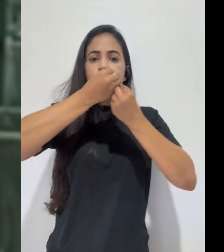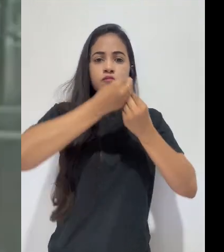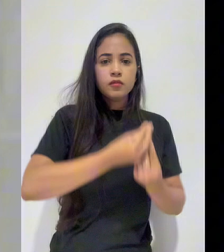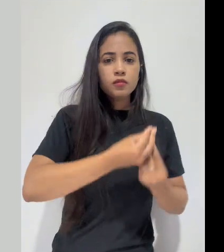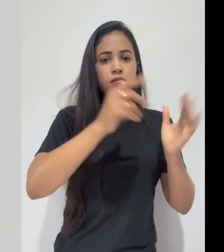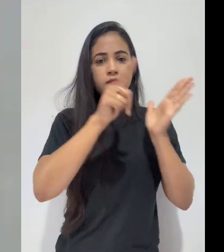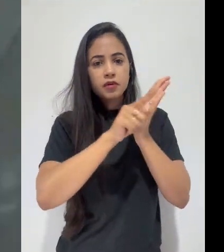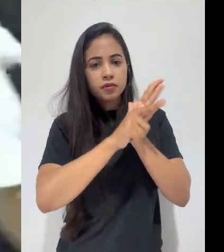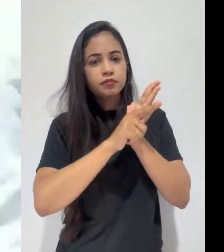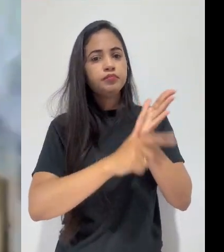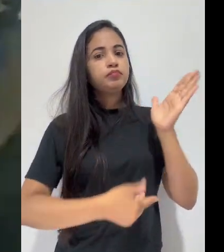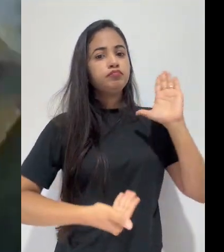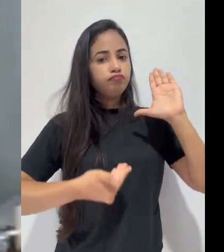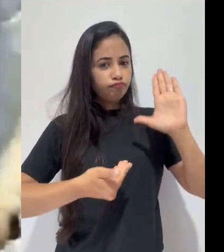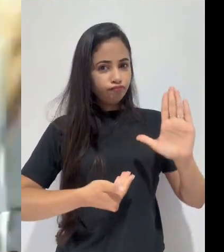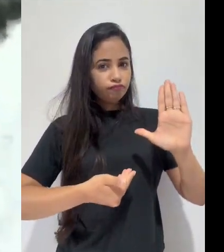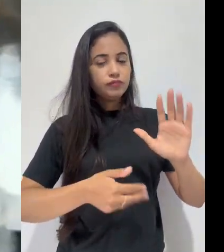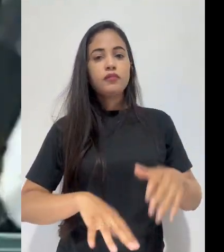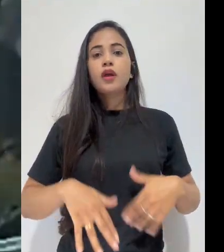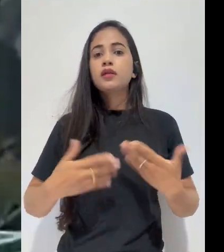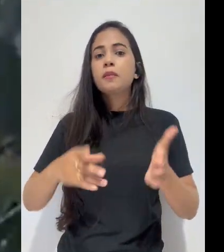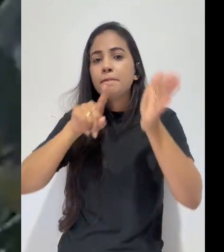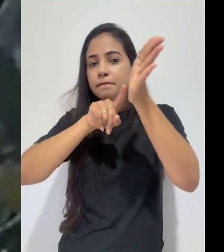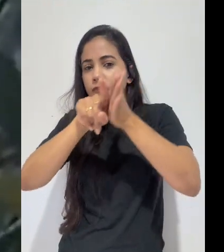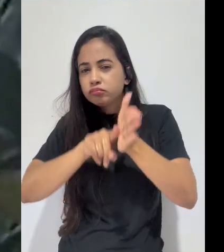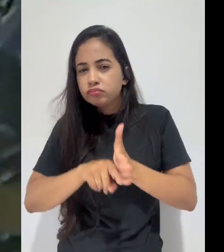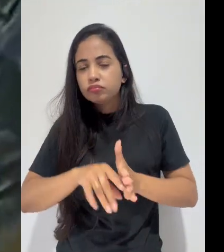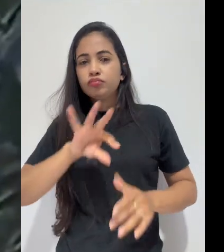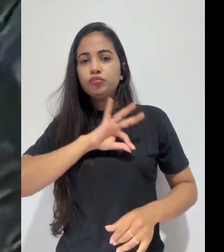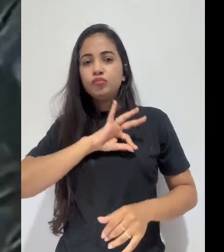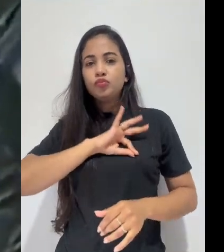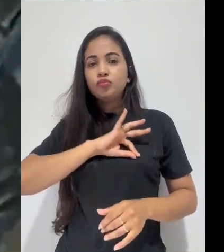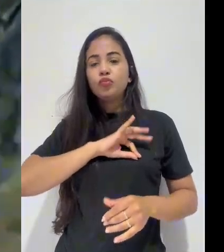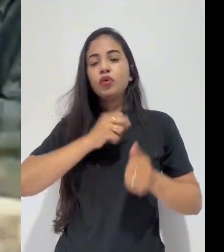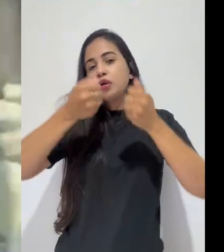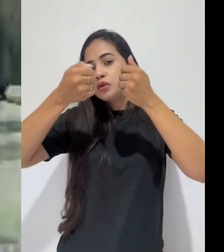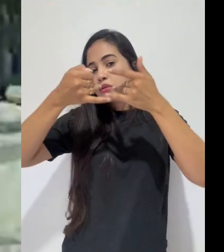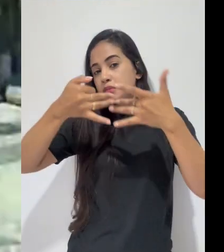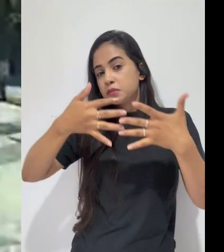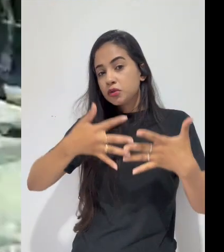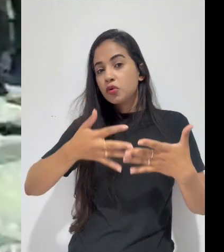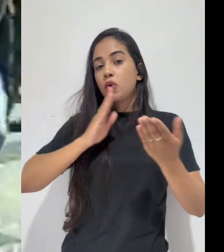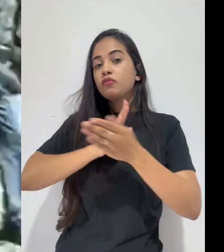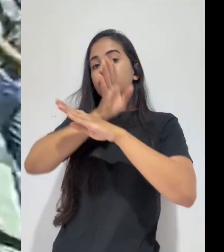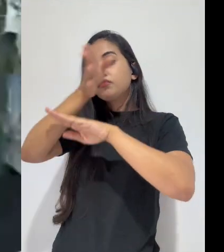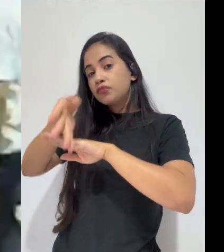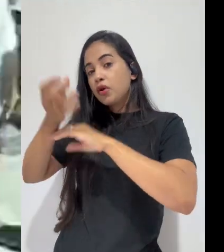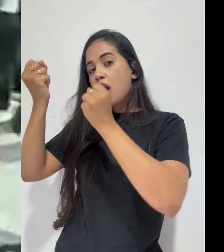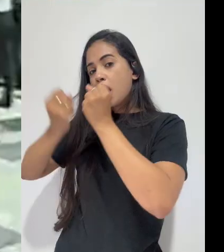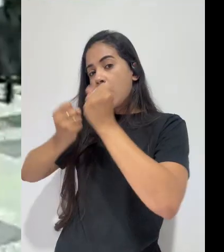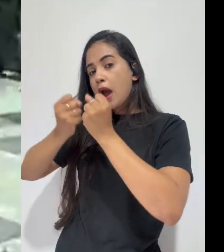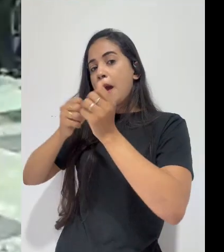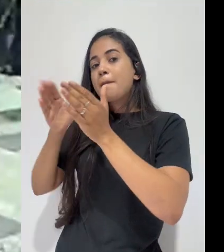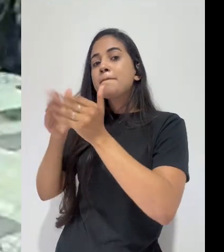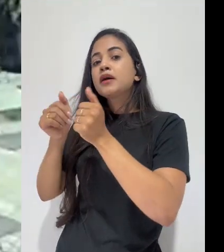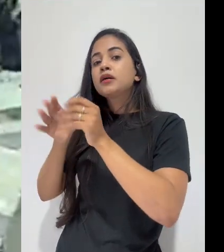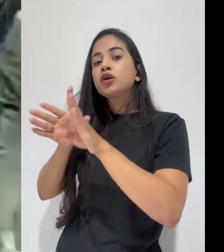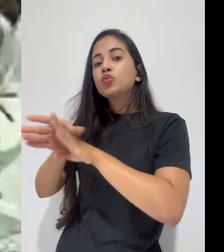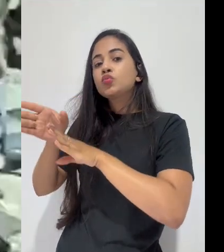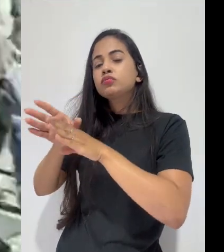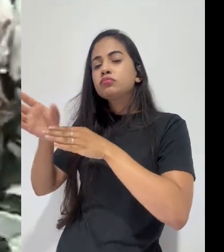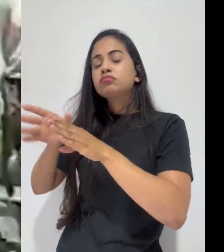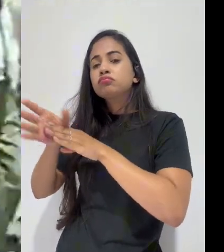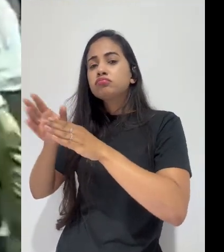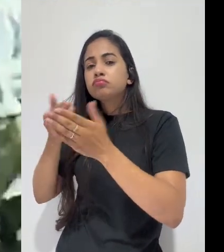da loja. No inquérito policial, o soldado relatou que deixou a ficha com o gerente para ir até o carro pedir